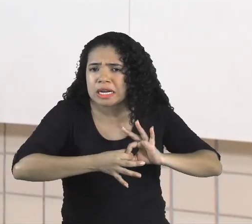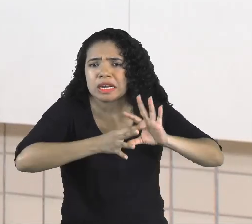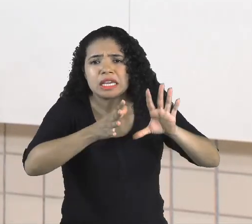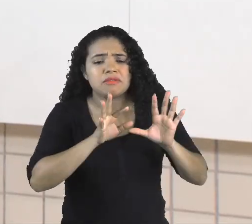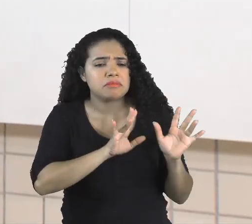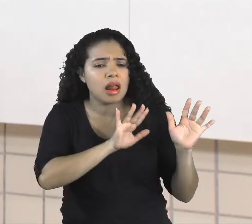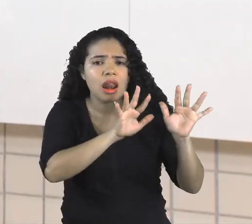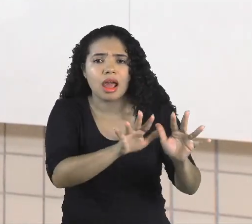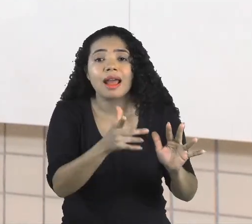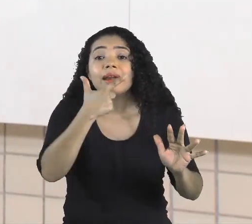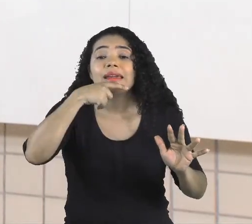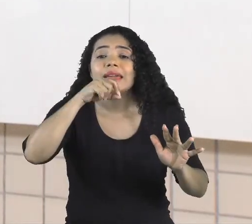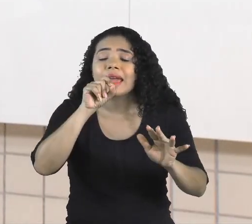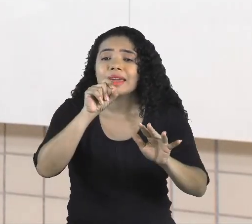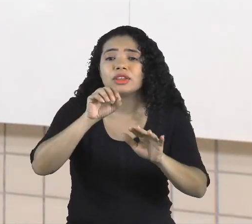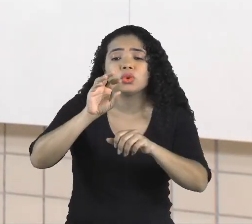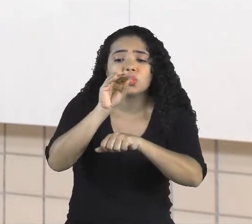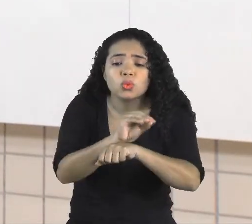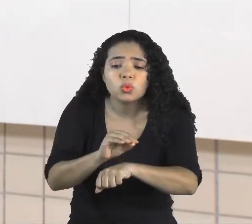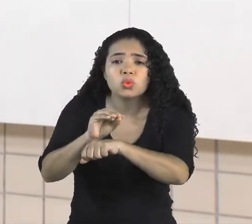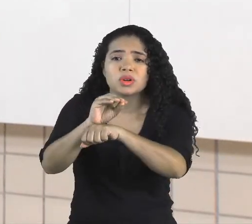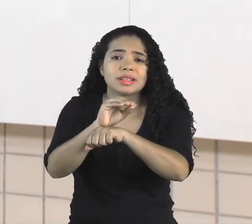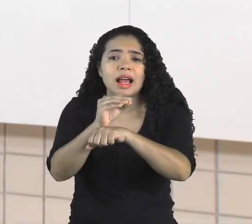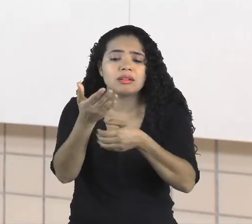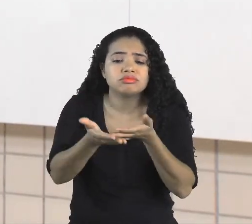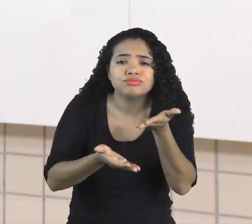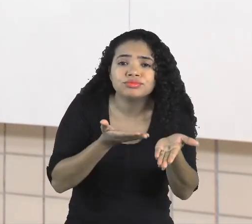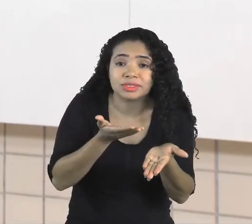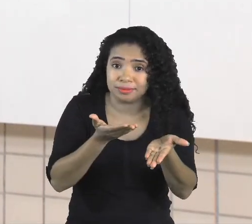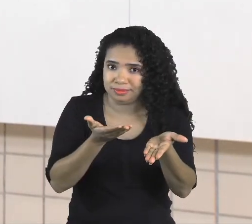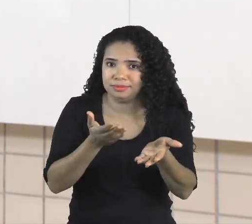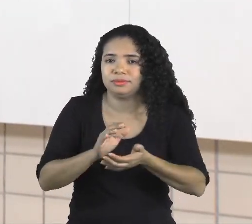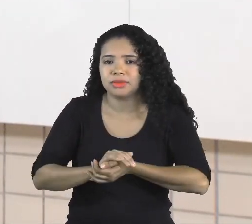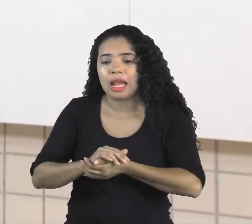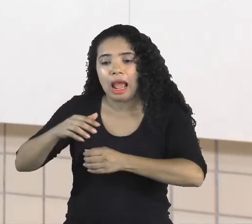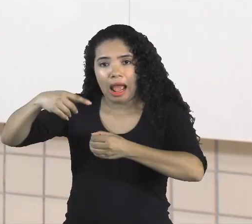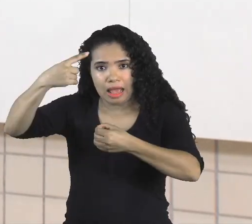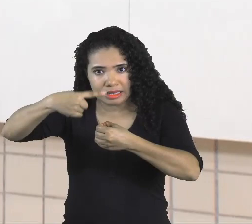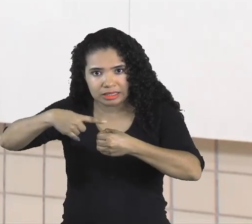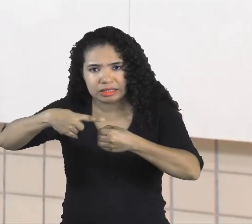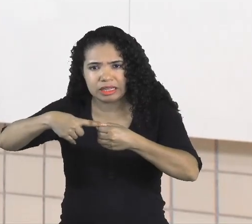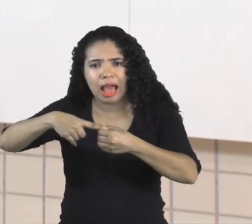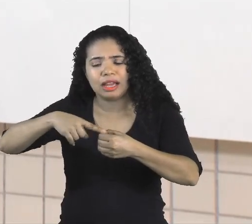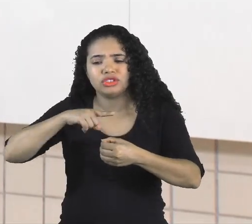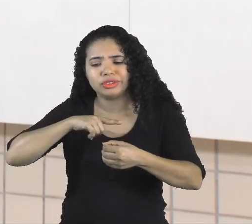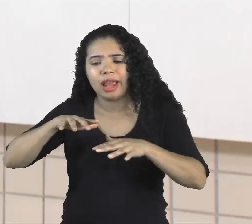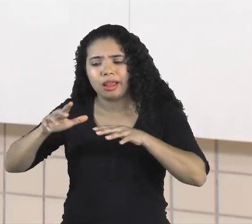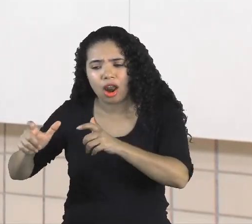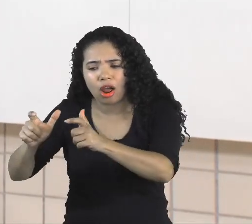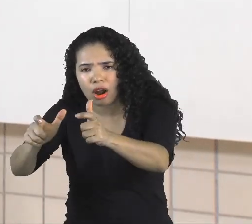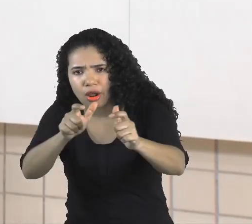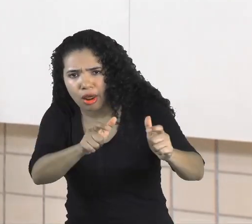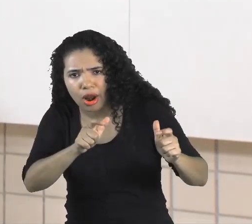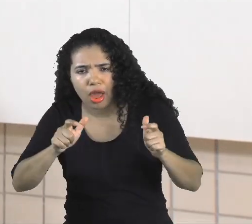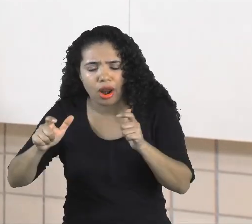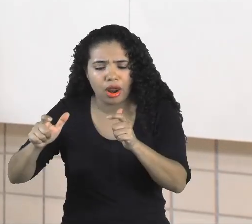que preservar? Toda a sua cidade está dividida em espaço público e privado. Observe